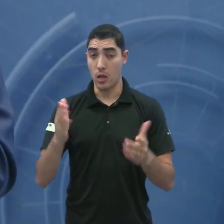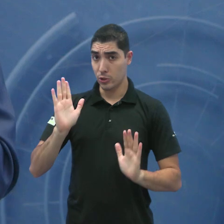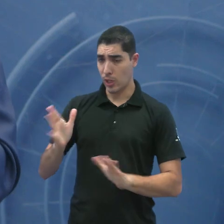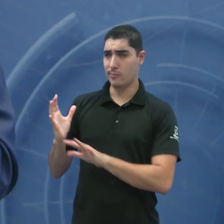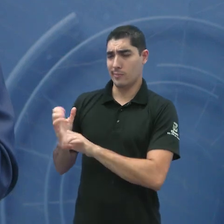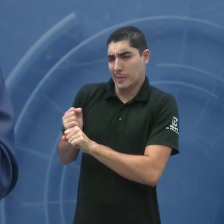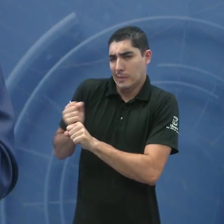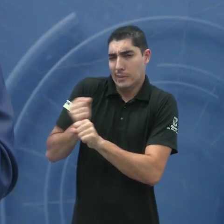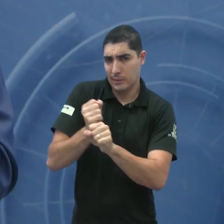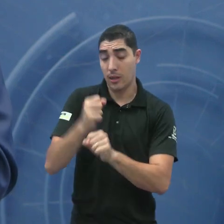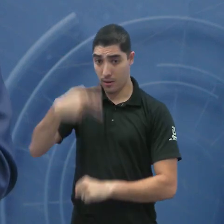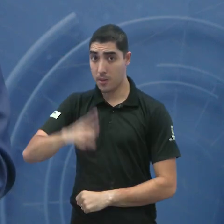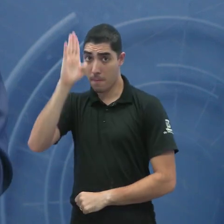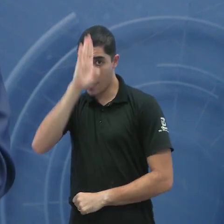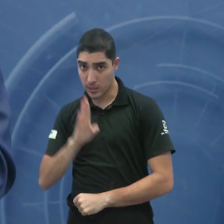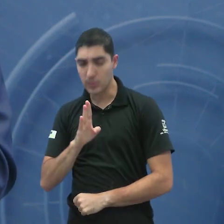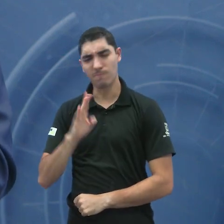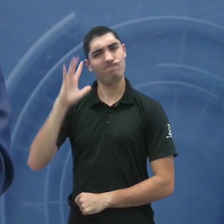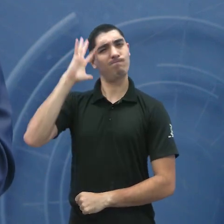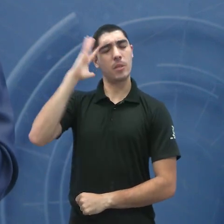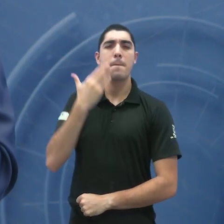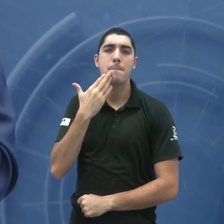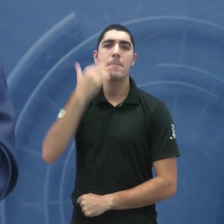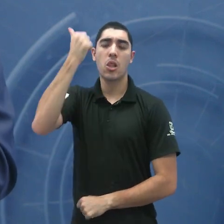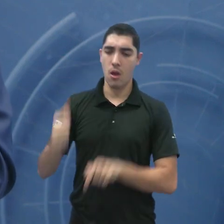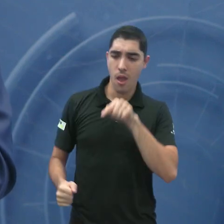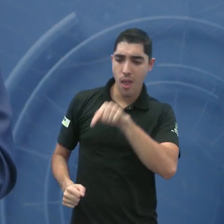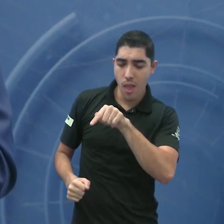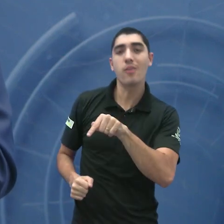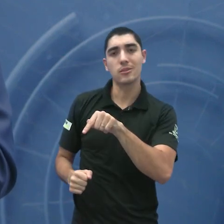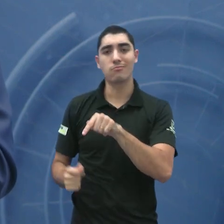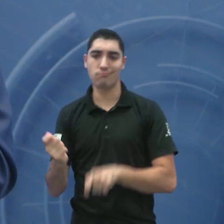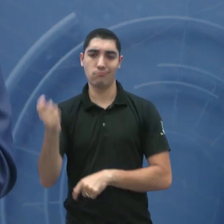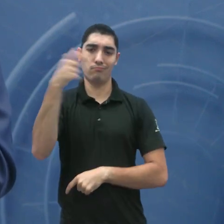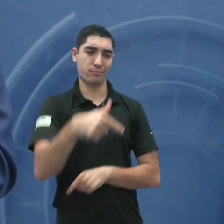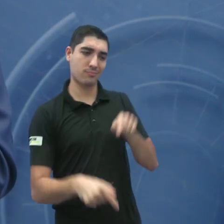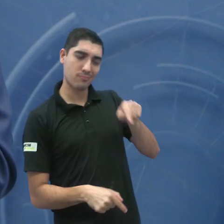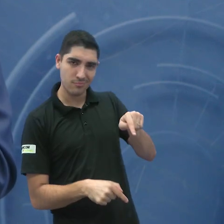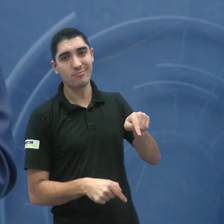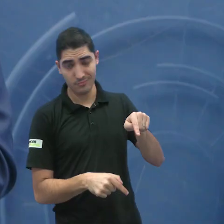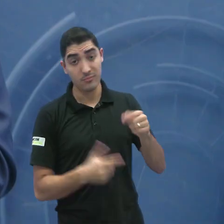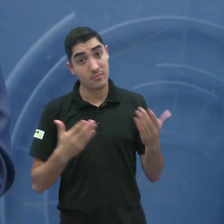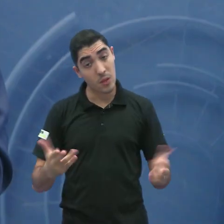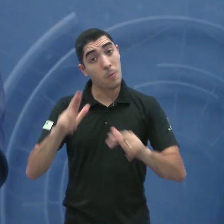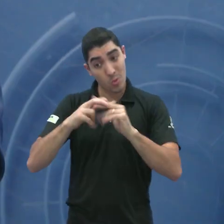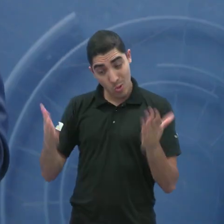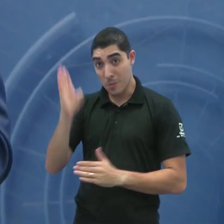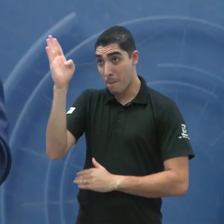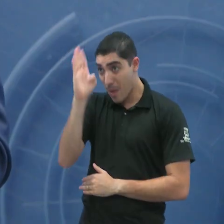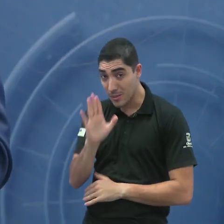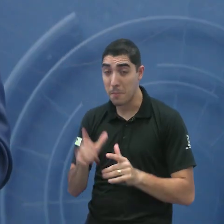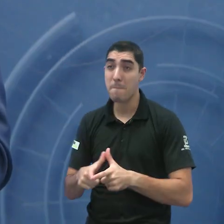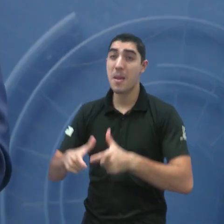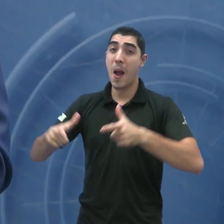e deixou os trilhos em segundo plano, o que fez do Brasil um país predominantemente